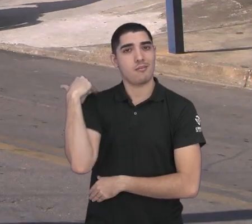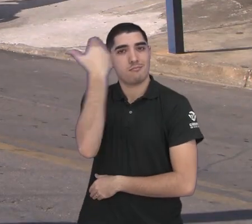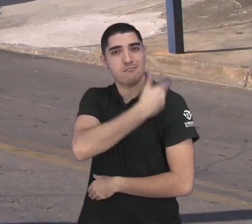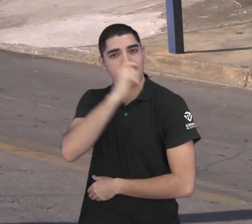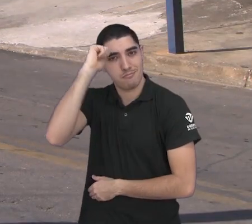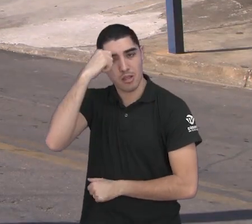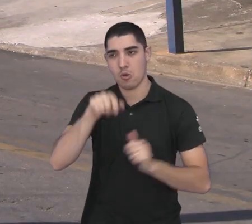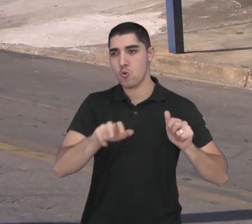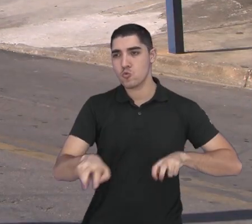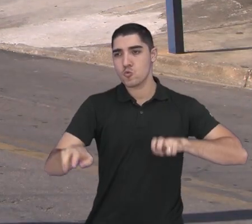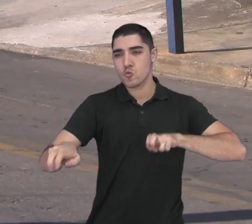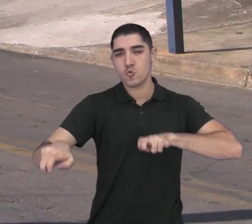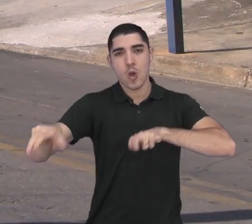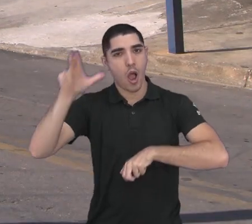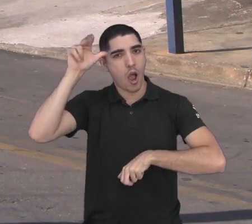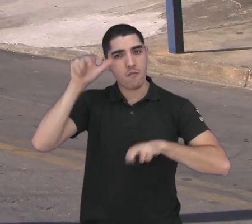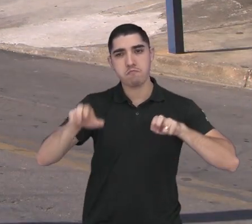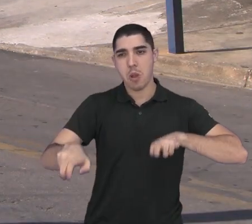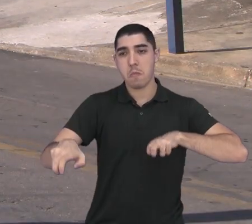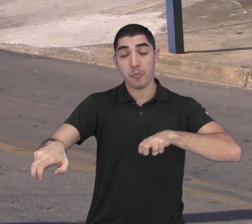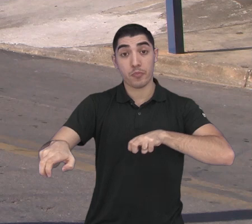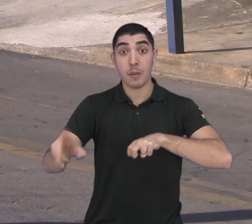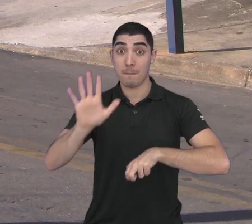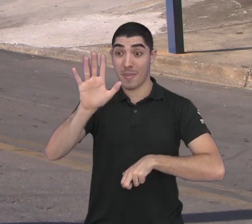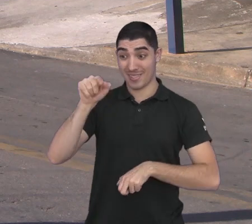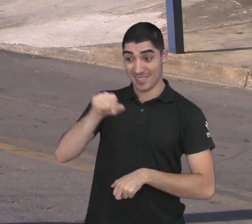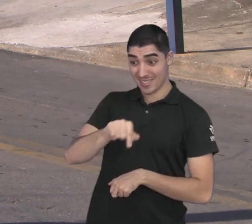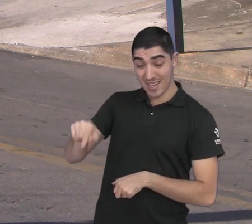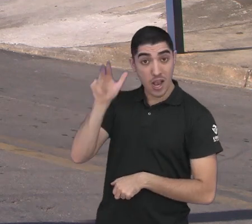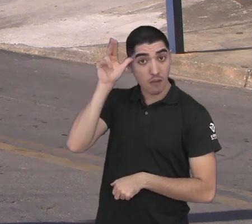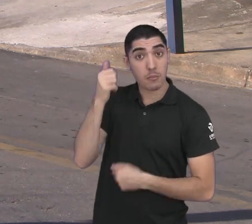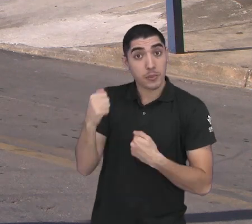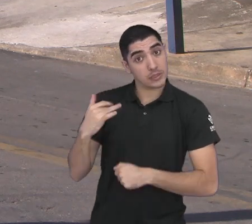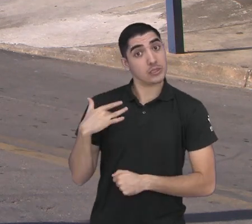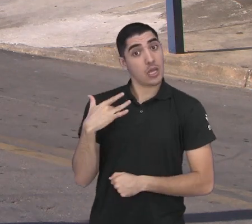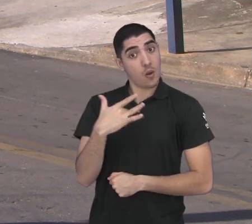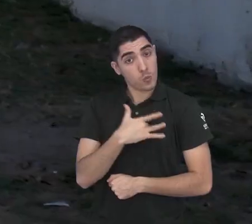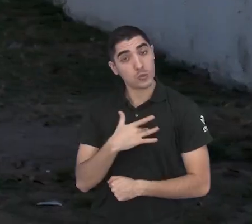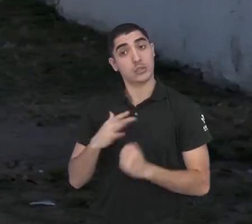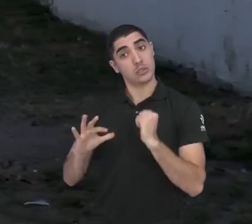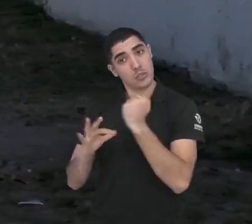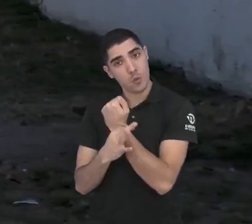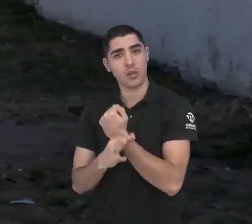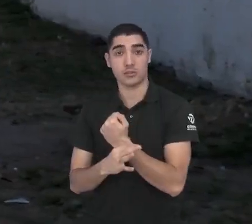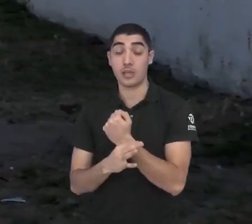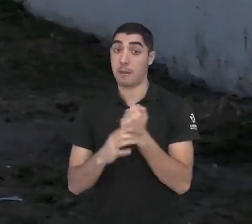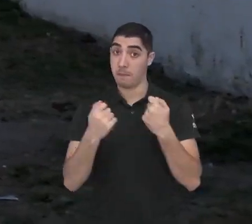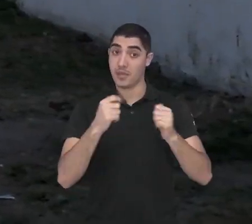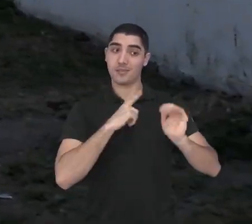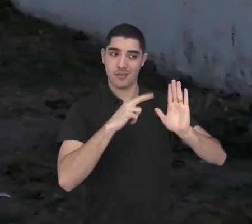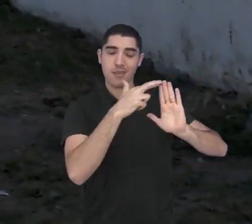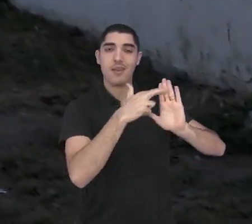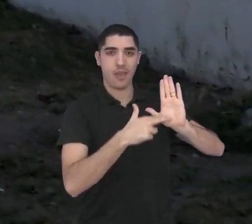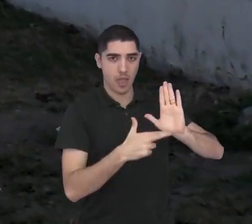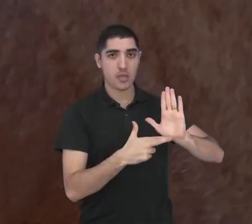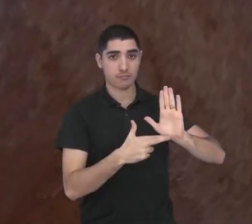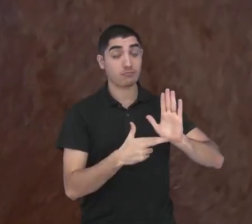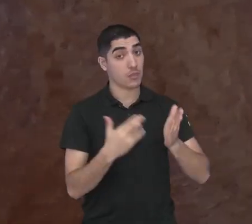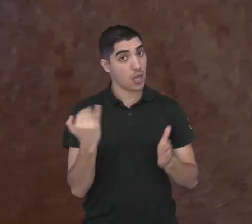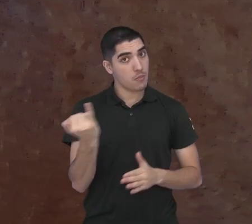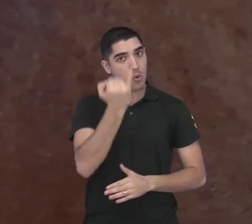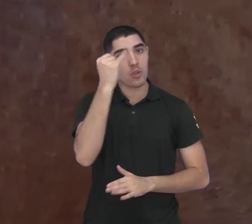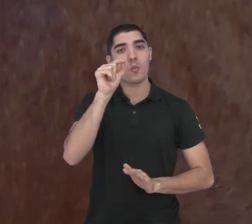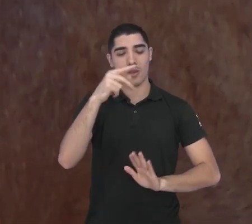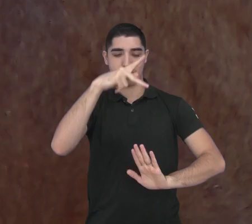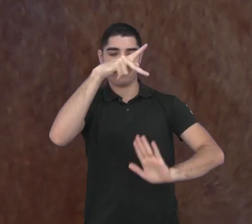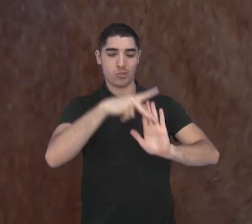a cavalo. No entanto, para garantir o bem-estar e a segurança dos animais, alguns cuidados devem ser tomados.